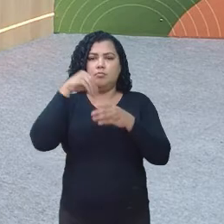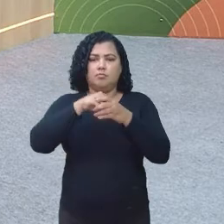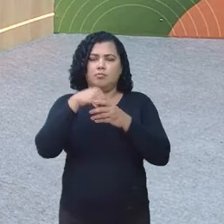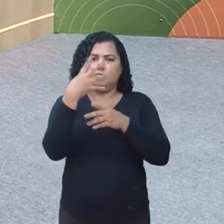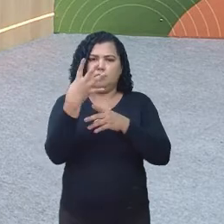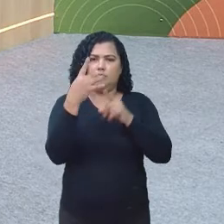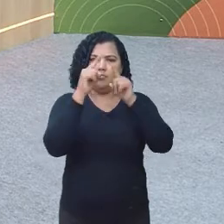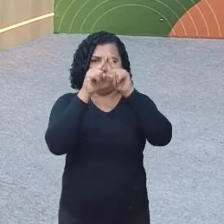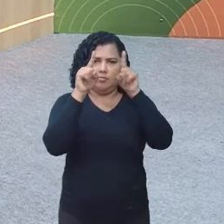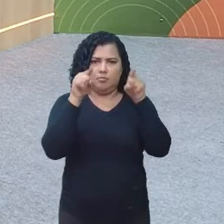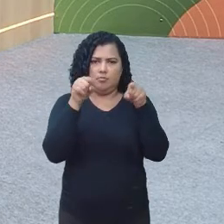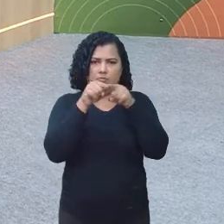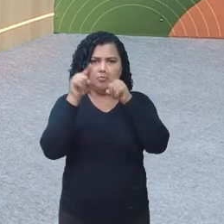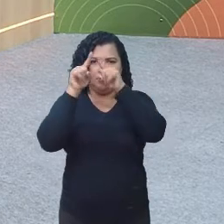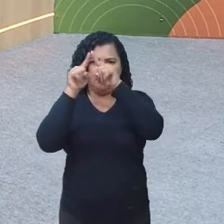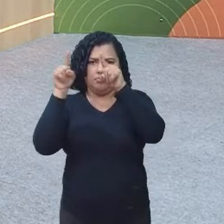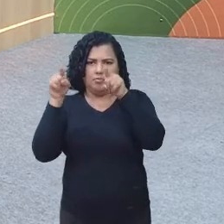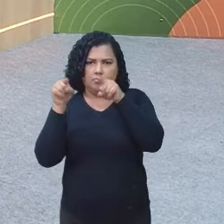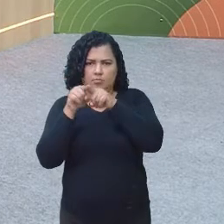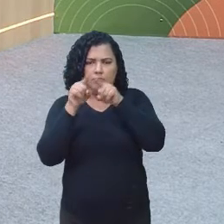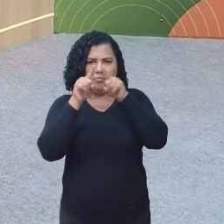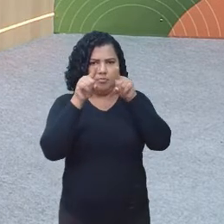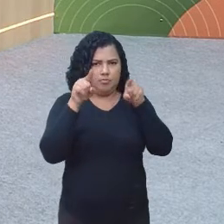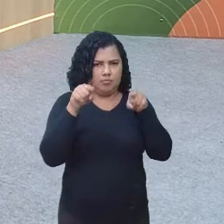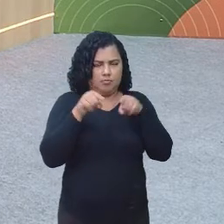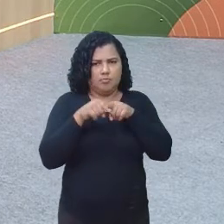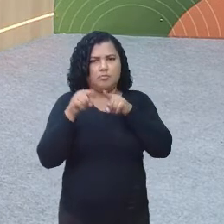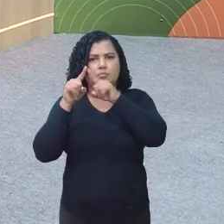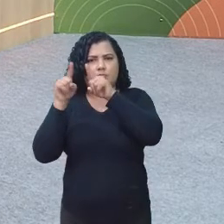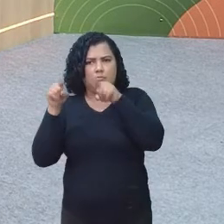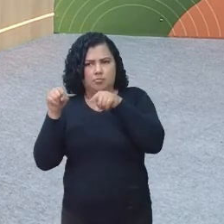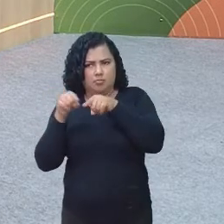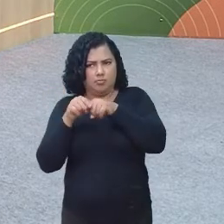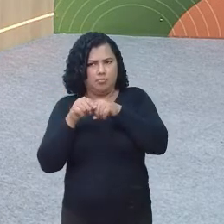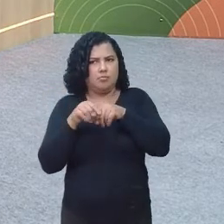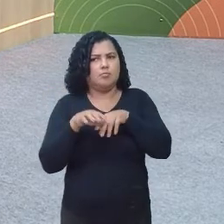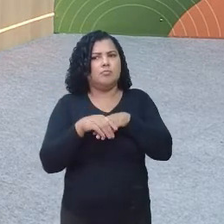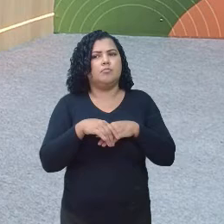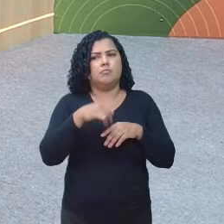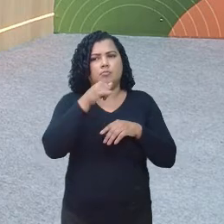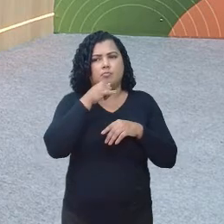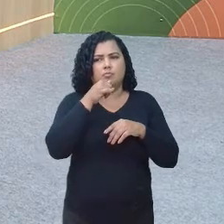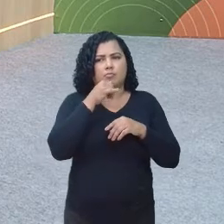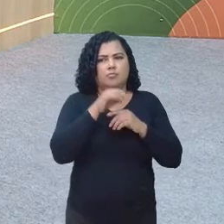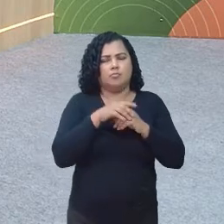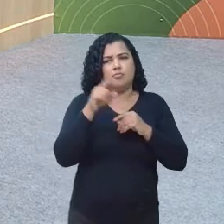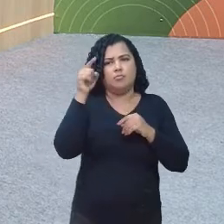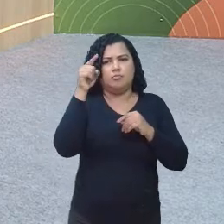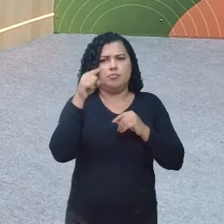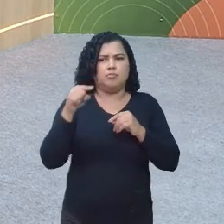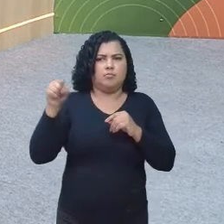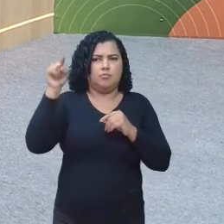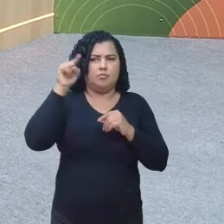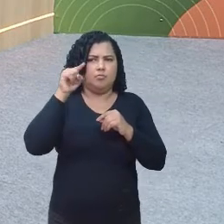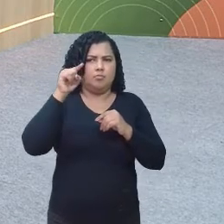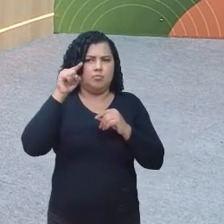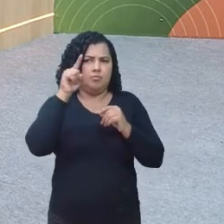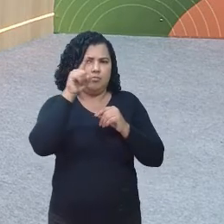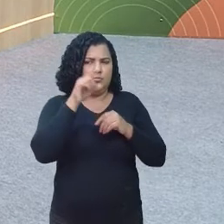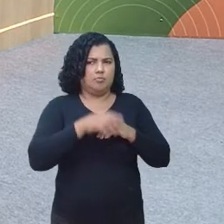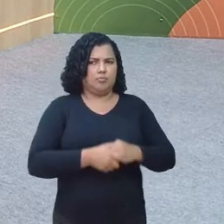que em cada lado eu tenho 2 tracinhos, ou seja, 2 lados de cada um daqueles quadrados